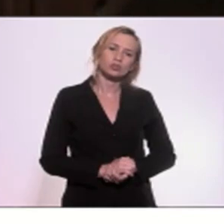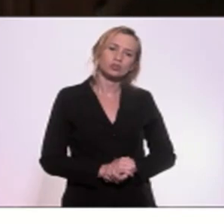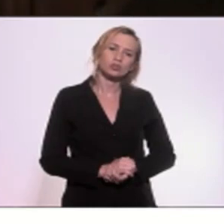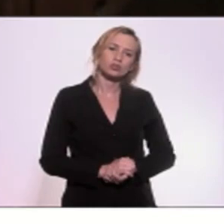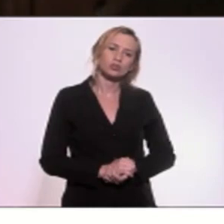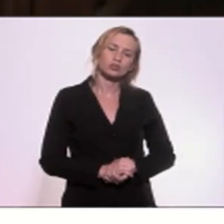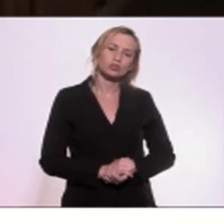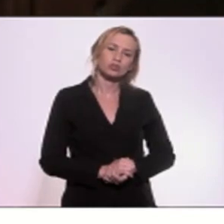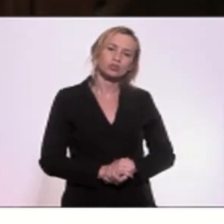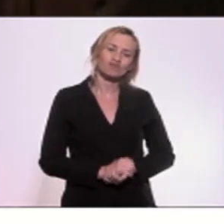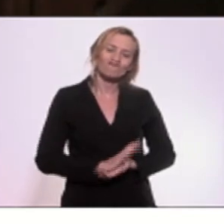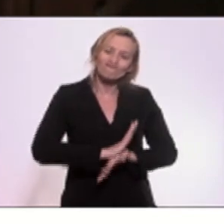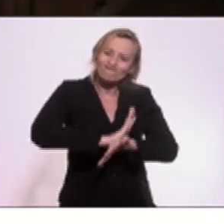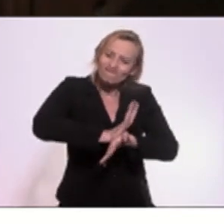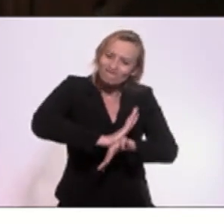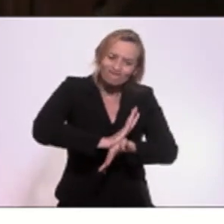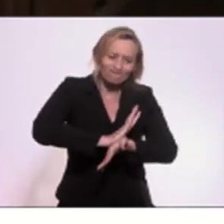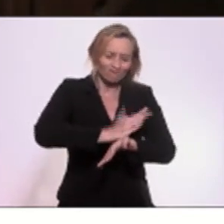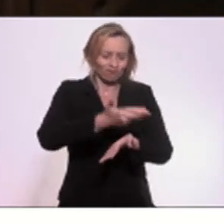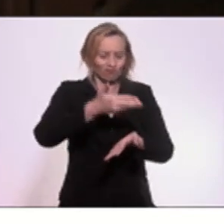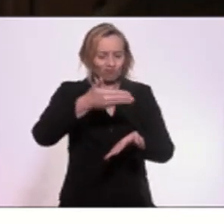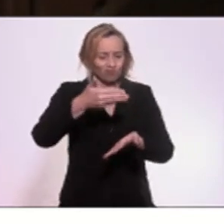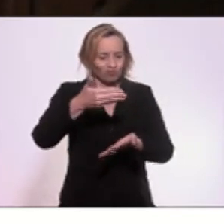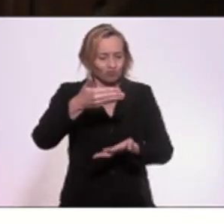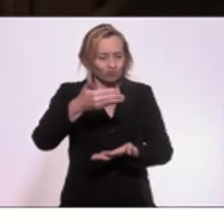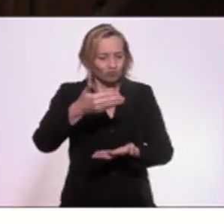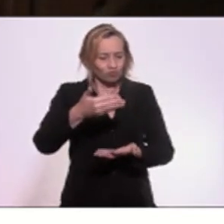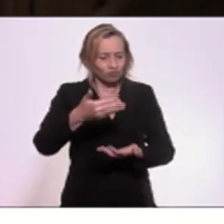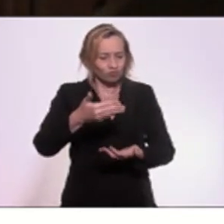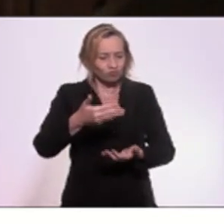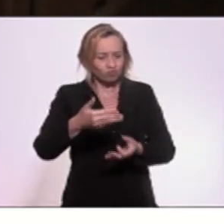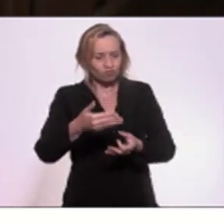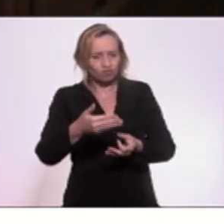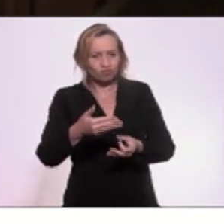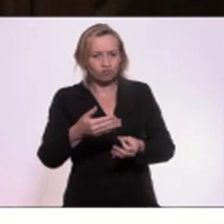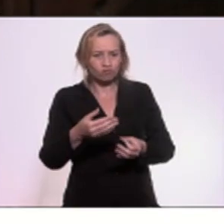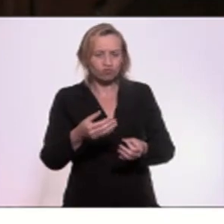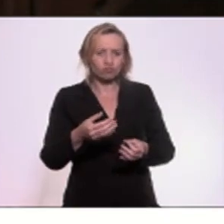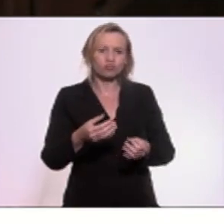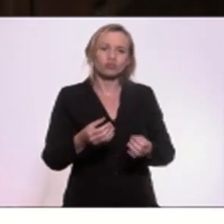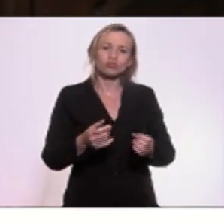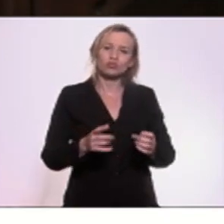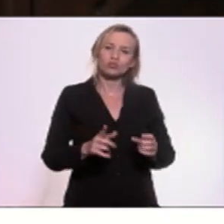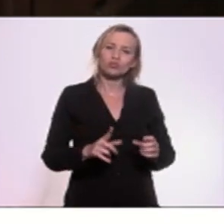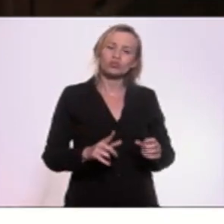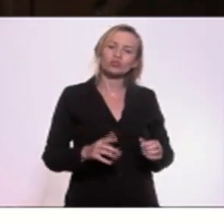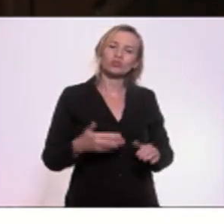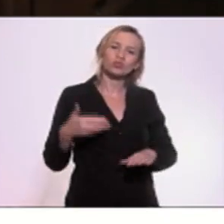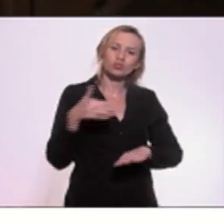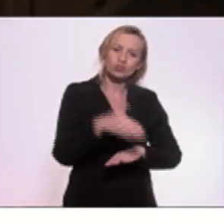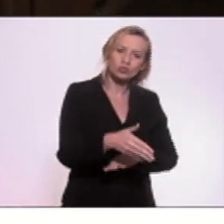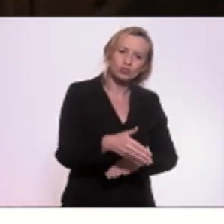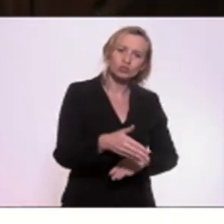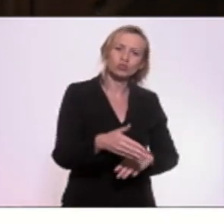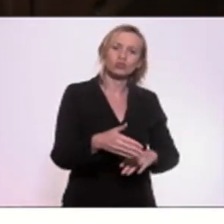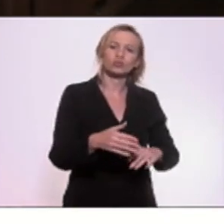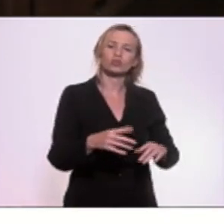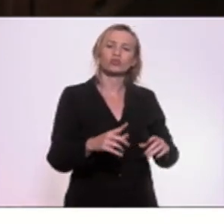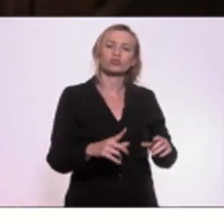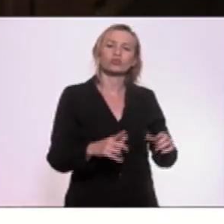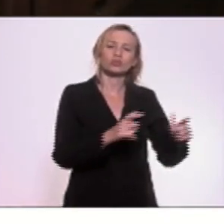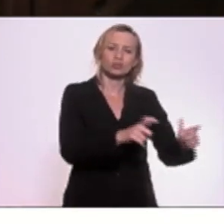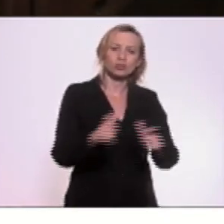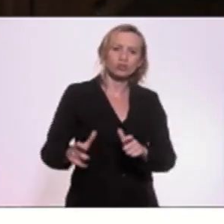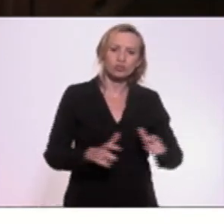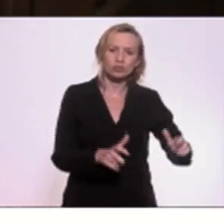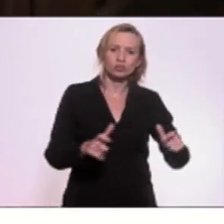Era a destruição, ela era feita com a ocupação desses espaços por tropas militares e